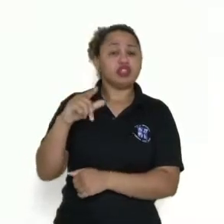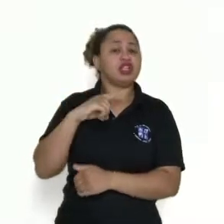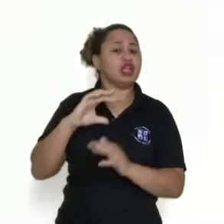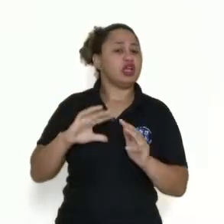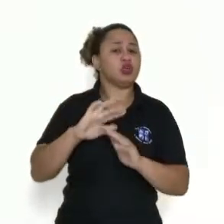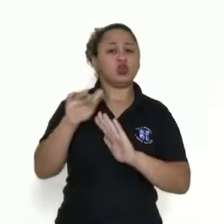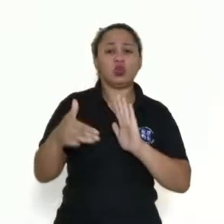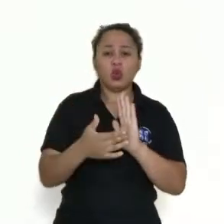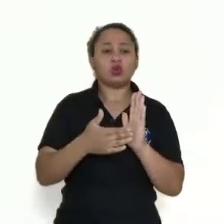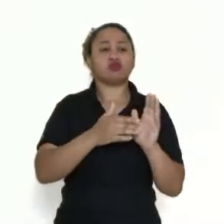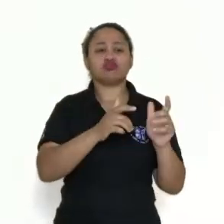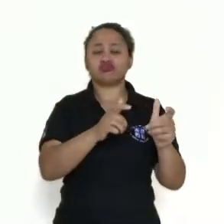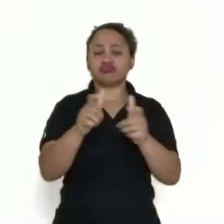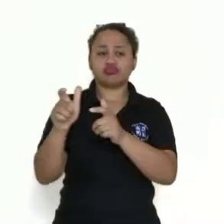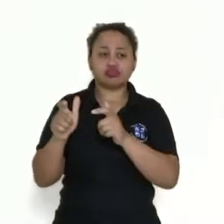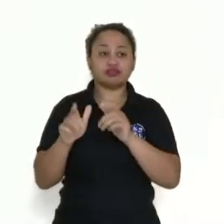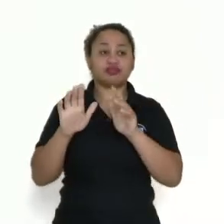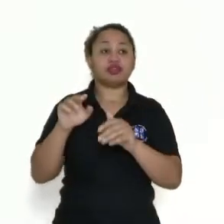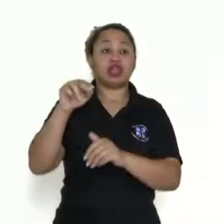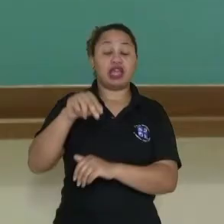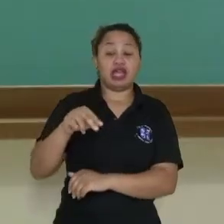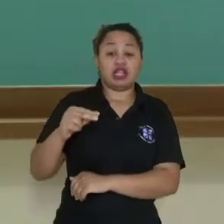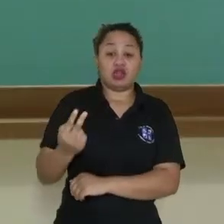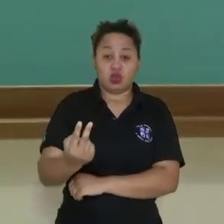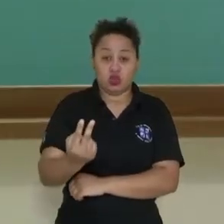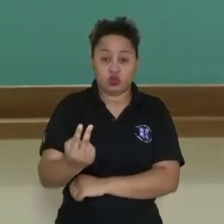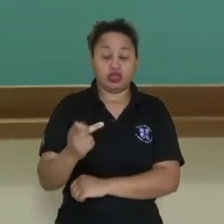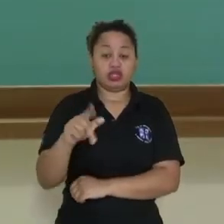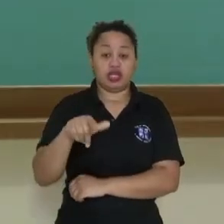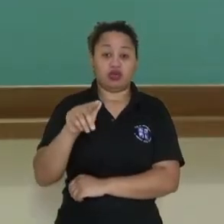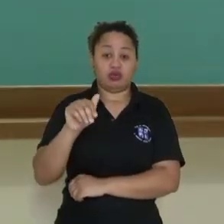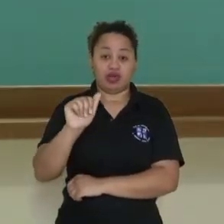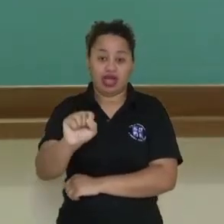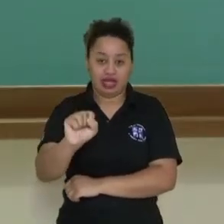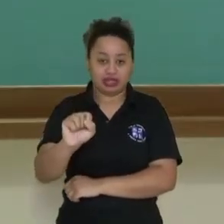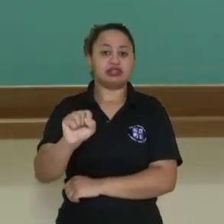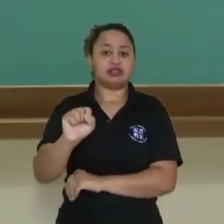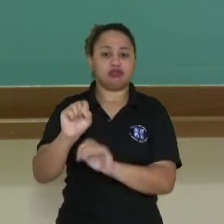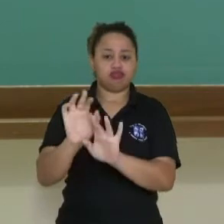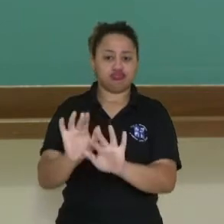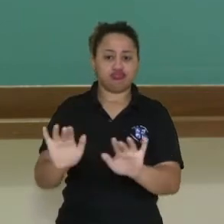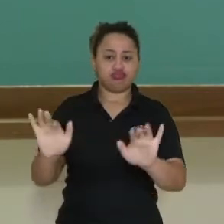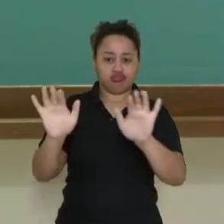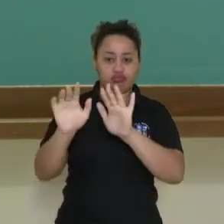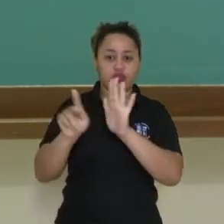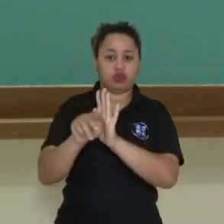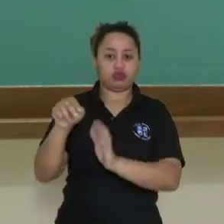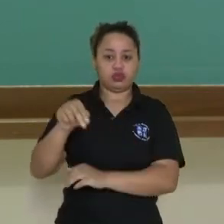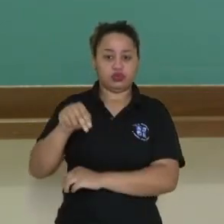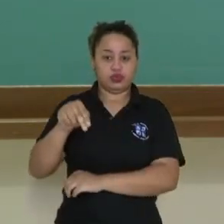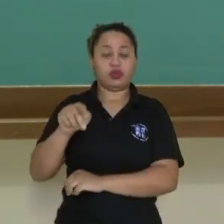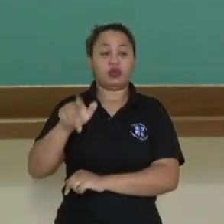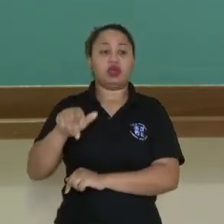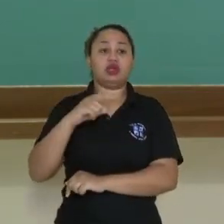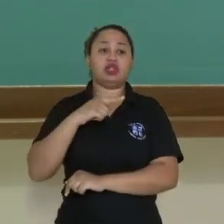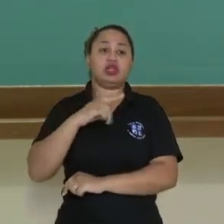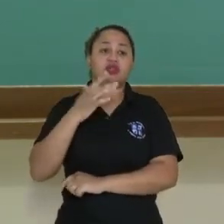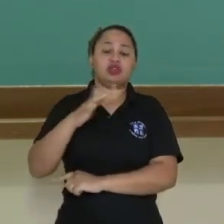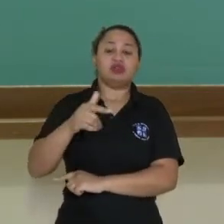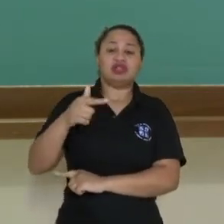lugar. O N2, que é o gás nitrogênio, no estado gasoso ali, logicamente, corresponde a